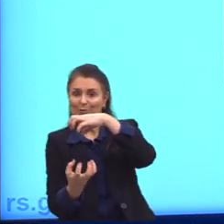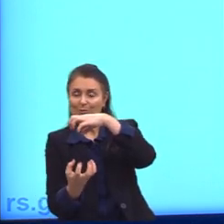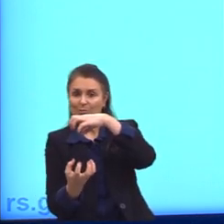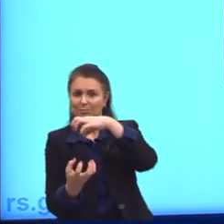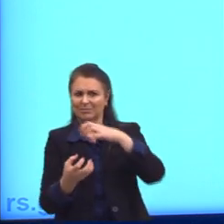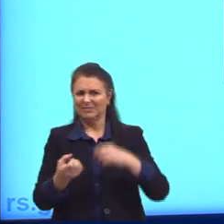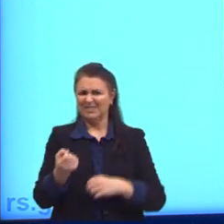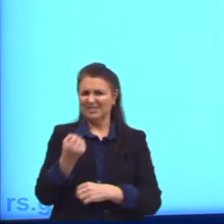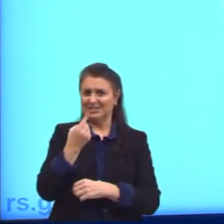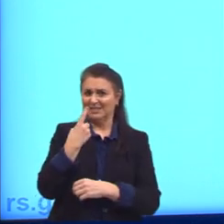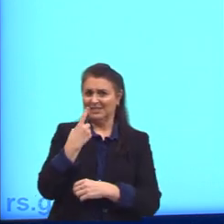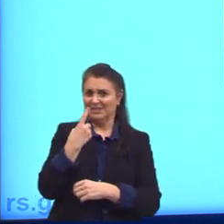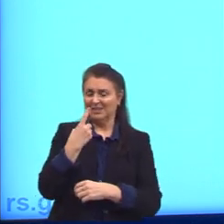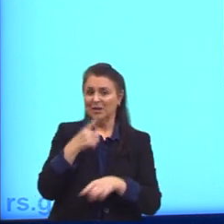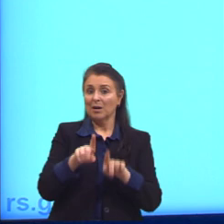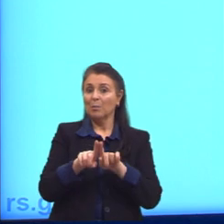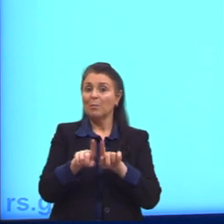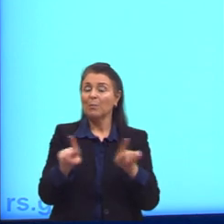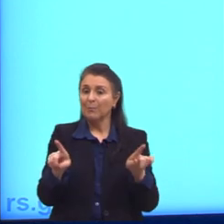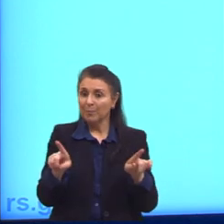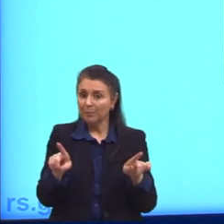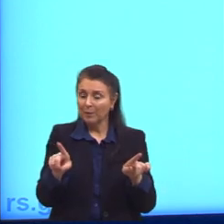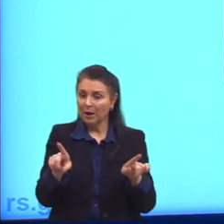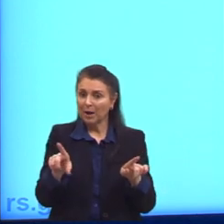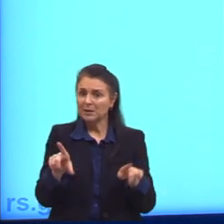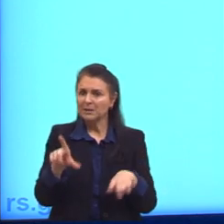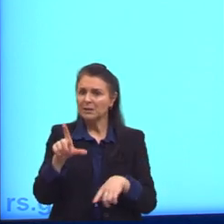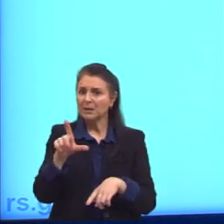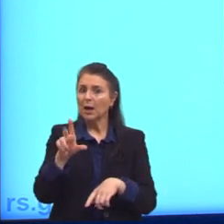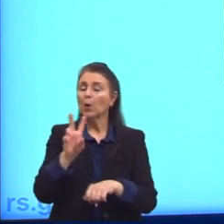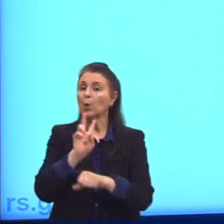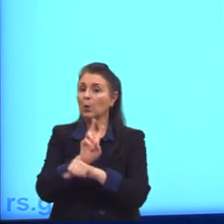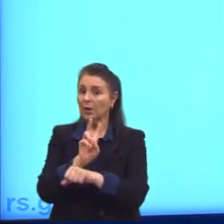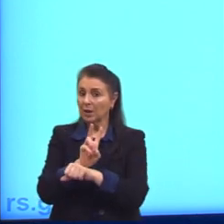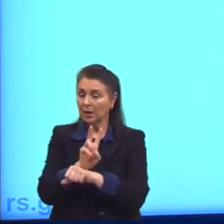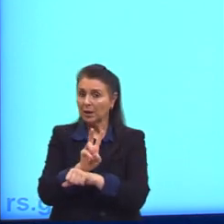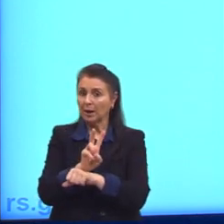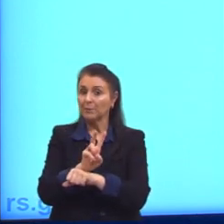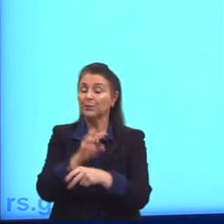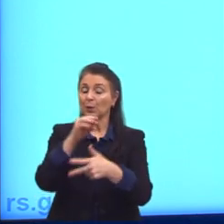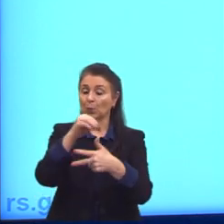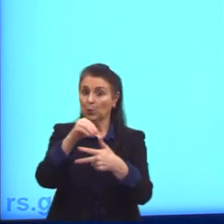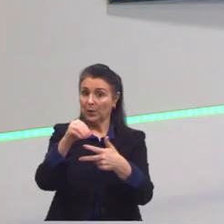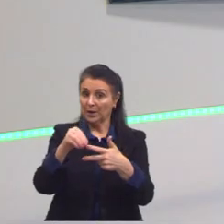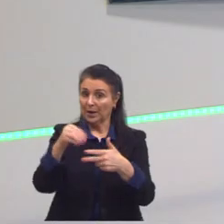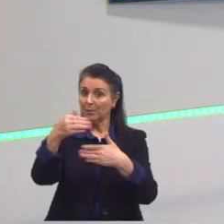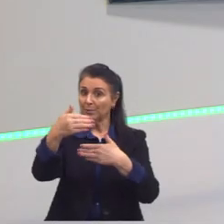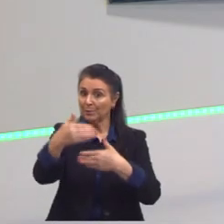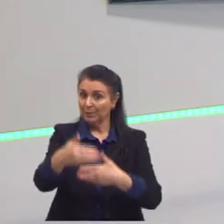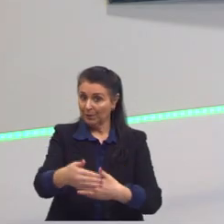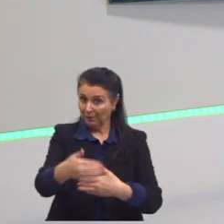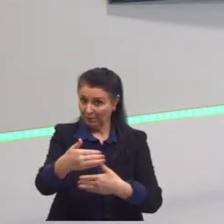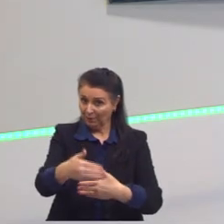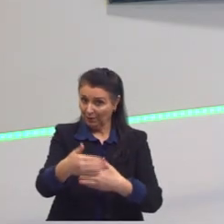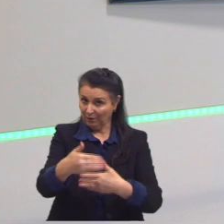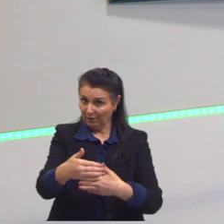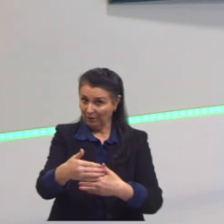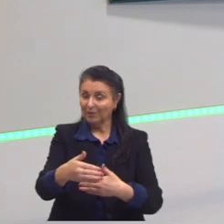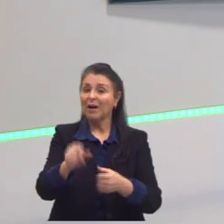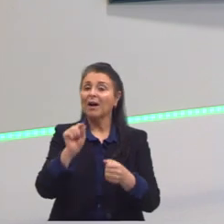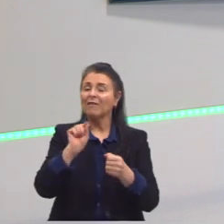estranho né gente tá mas a gente tem que tomar cuidado né que às vezes o Enem ele ele pega né a gente